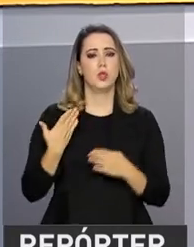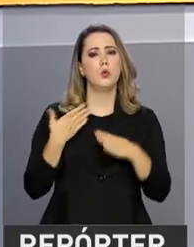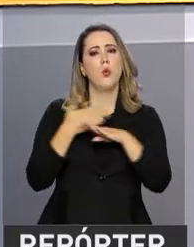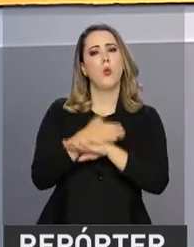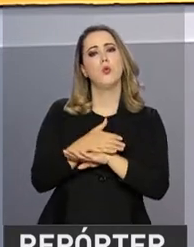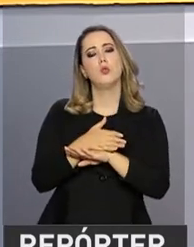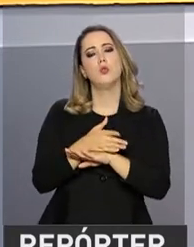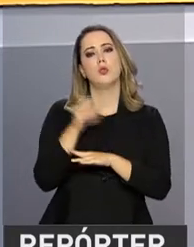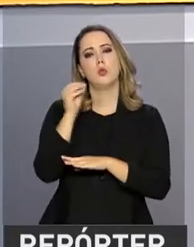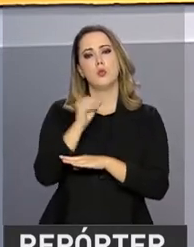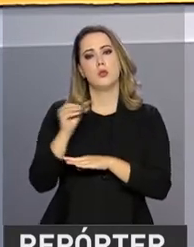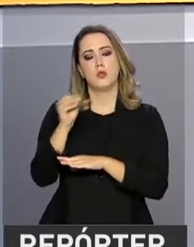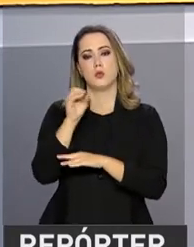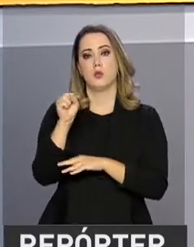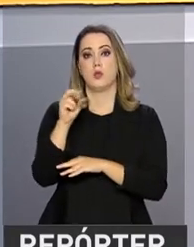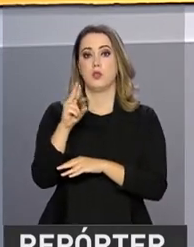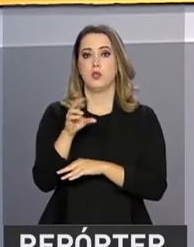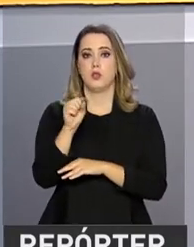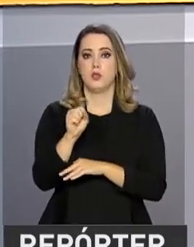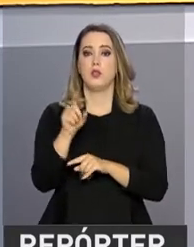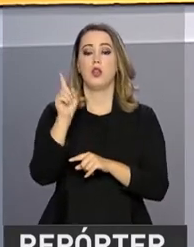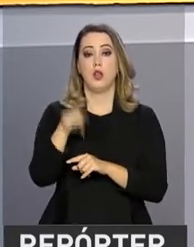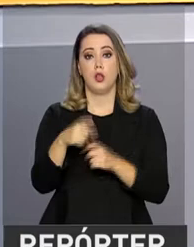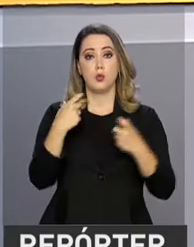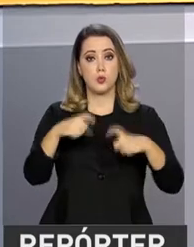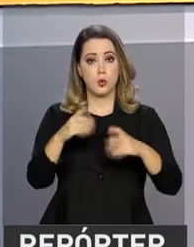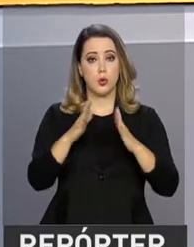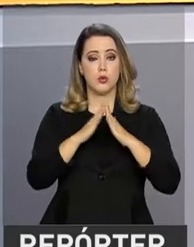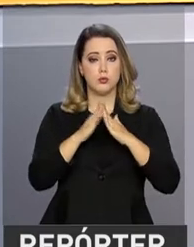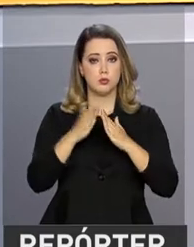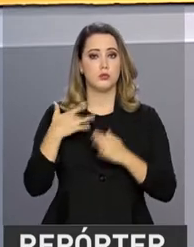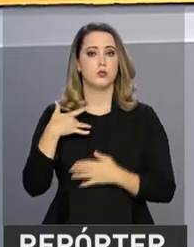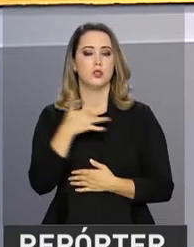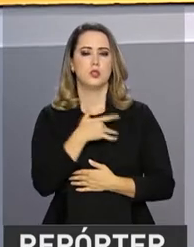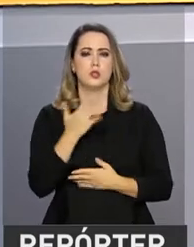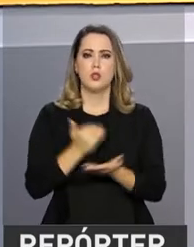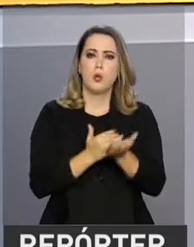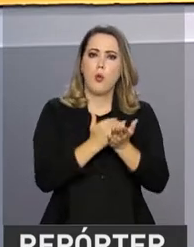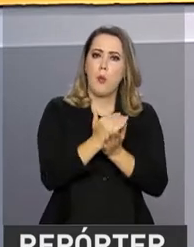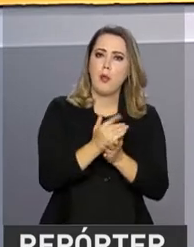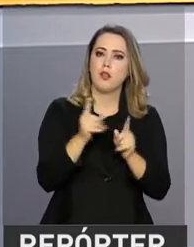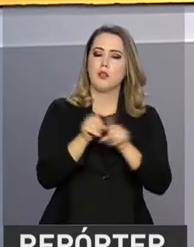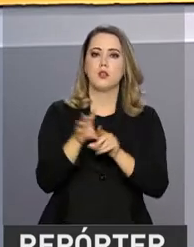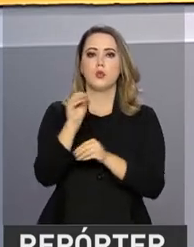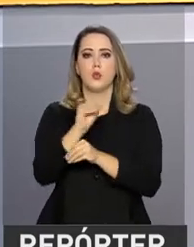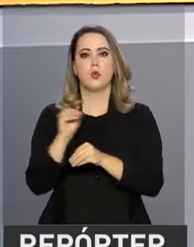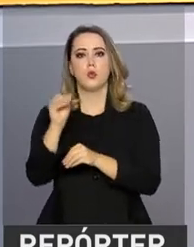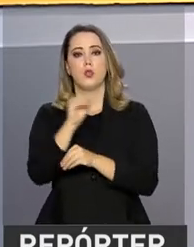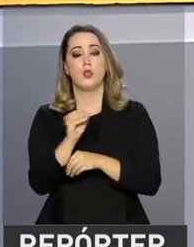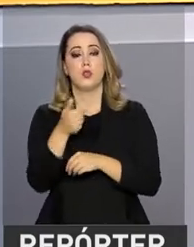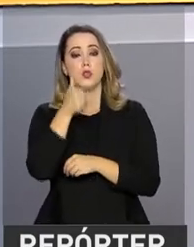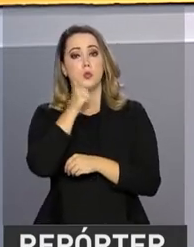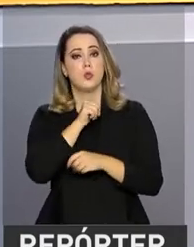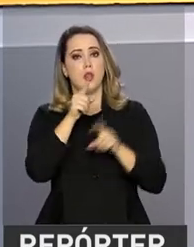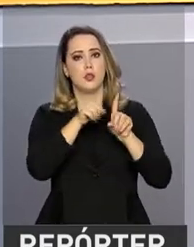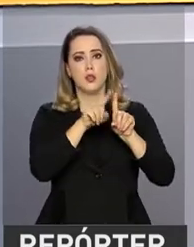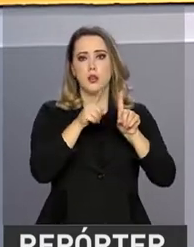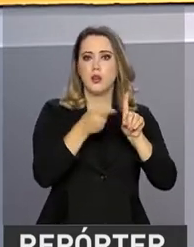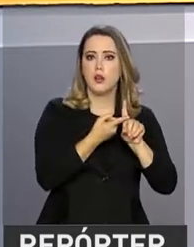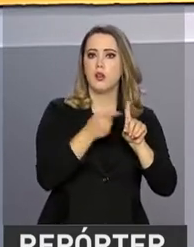único de saúde o sus é nos postos que a população tenha acesso a serviços como acompanhamento pré natal exames